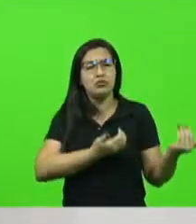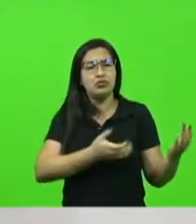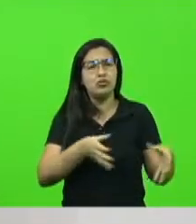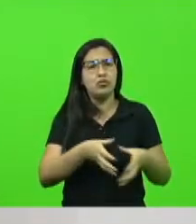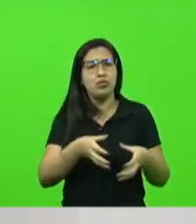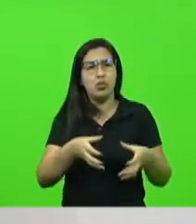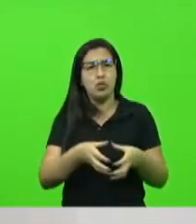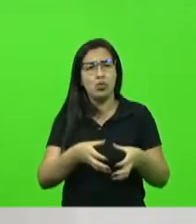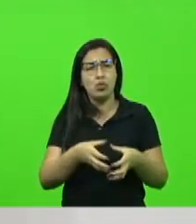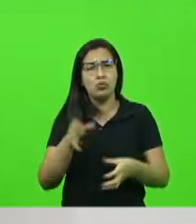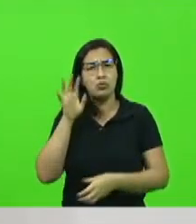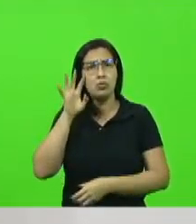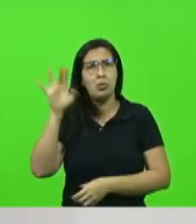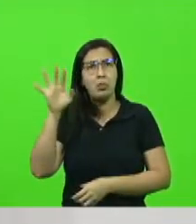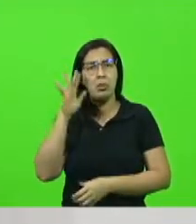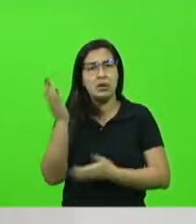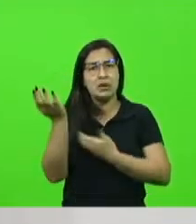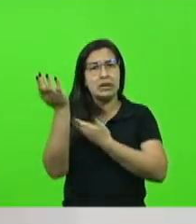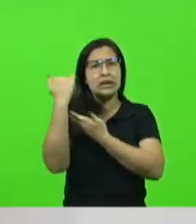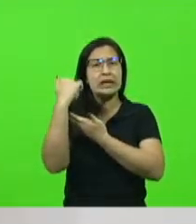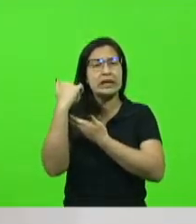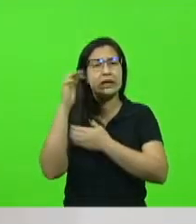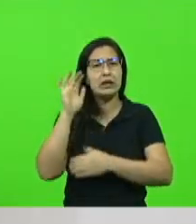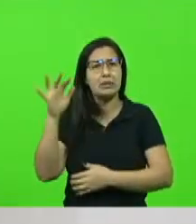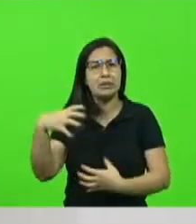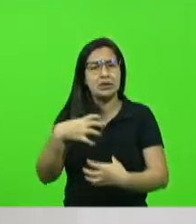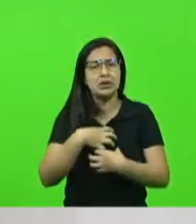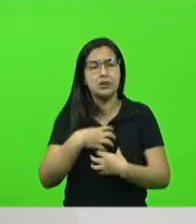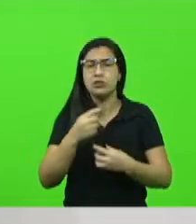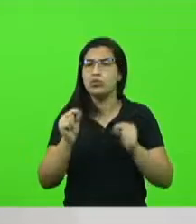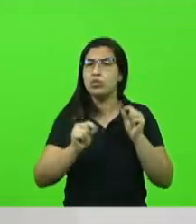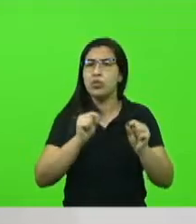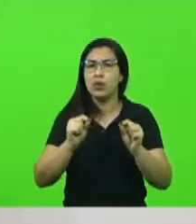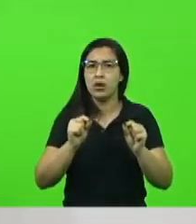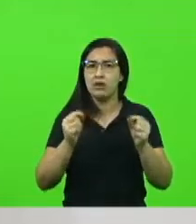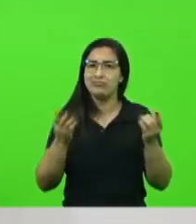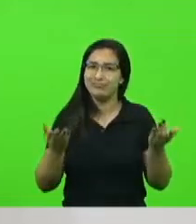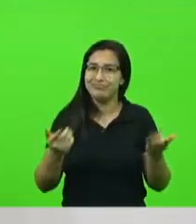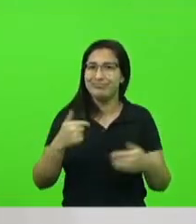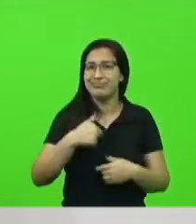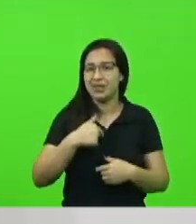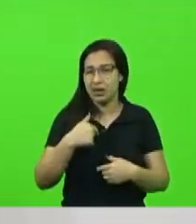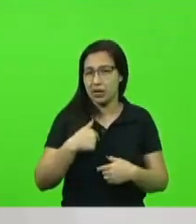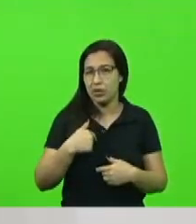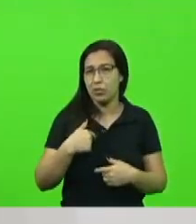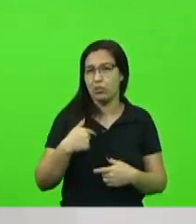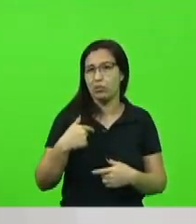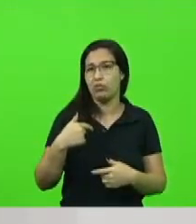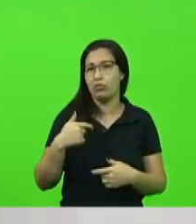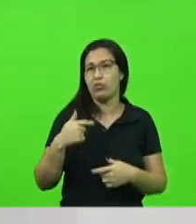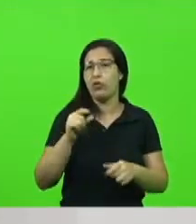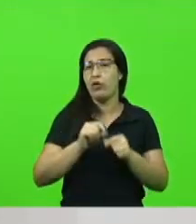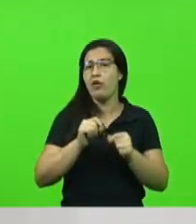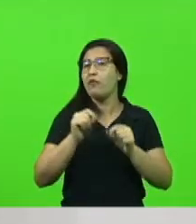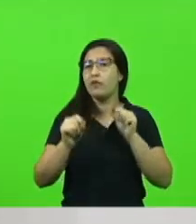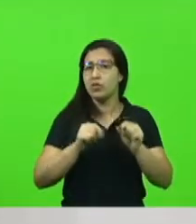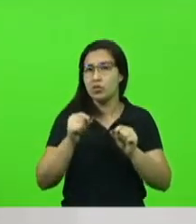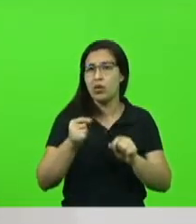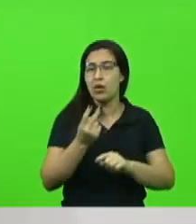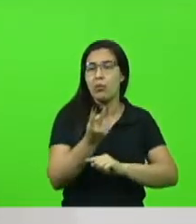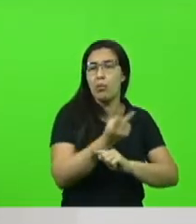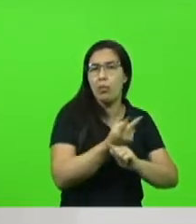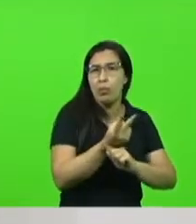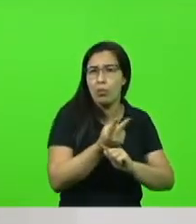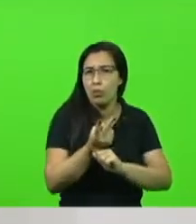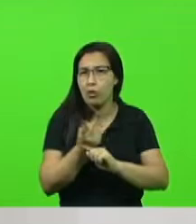preocupo muito. E até porque eu tomei a liberdade esses dias de procurar as redes